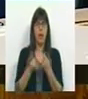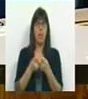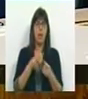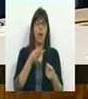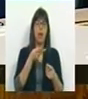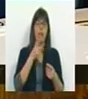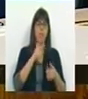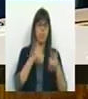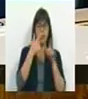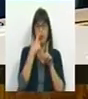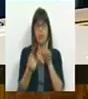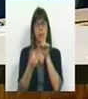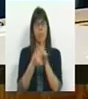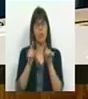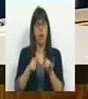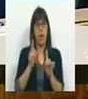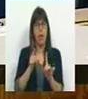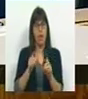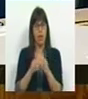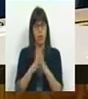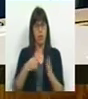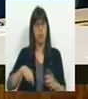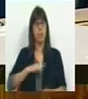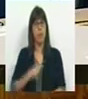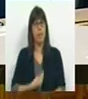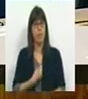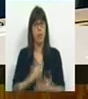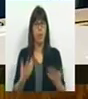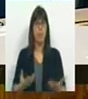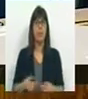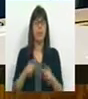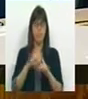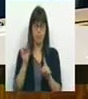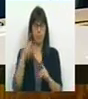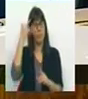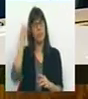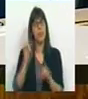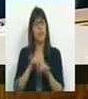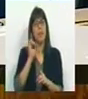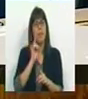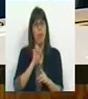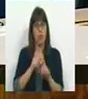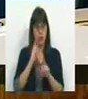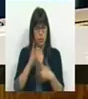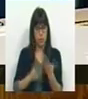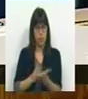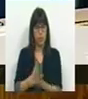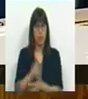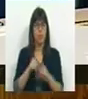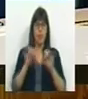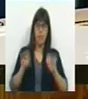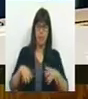a administração do cidadão, que é essa, penso eu, toda a nossa preocupação. E, portanto, esta primeira ideia de que o valor da continuidade